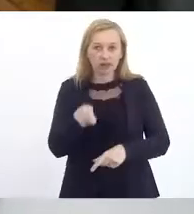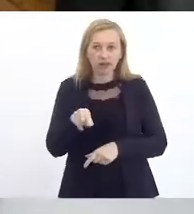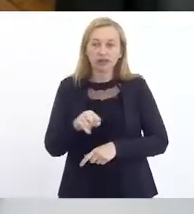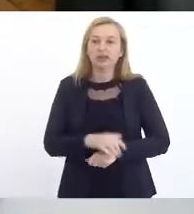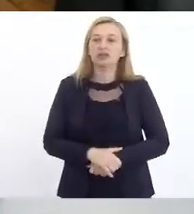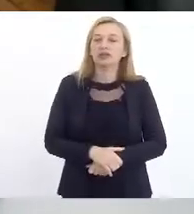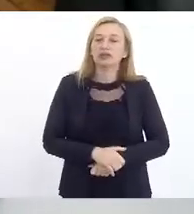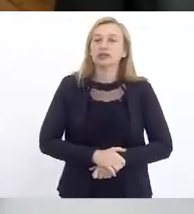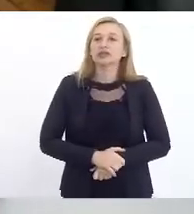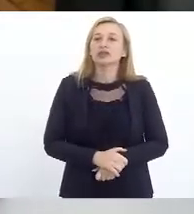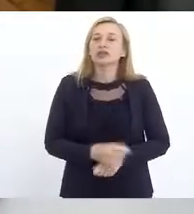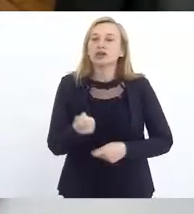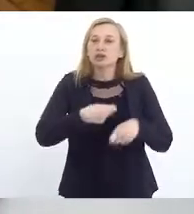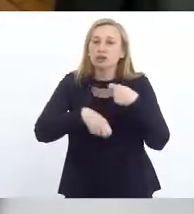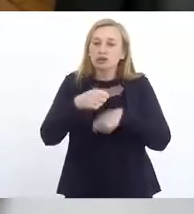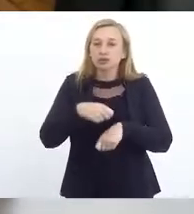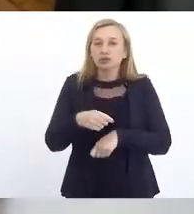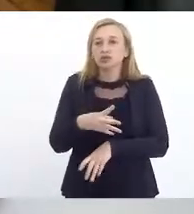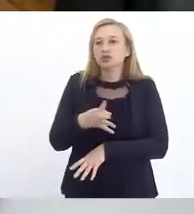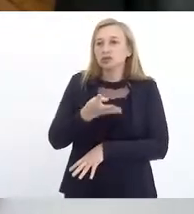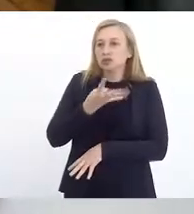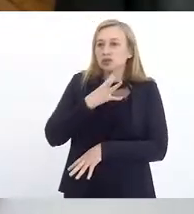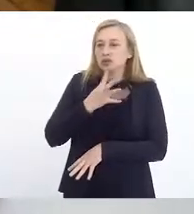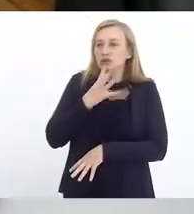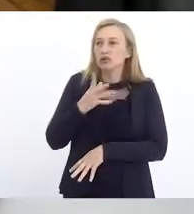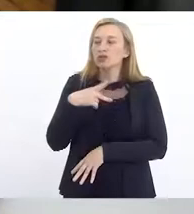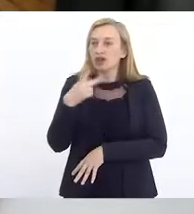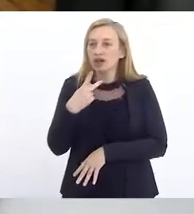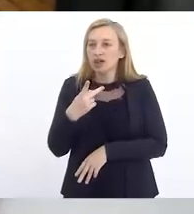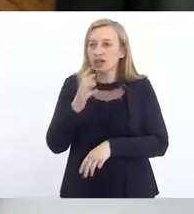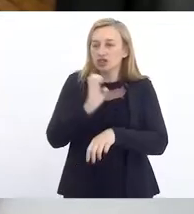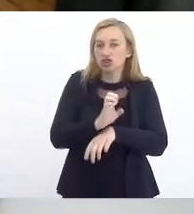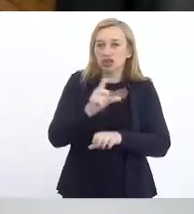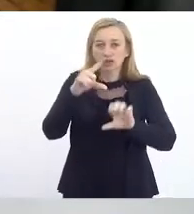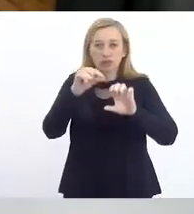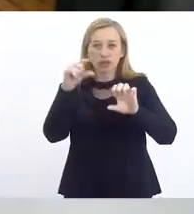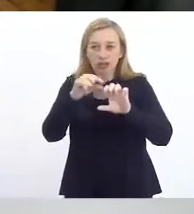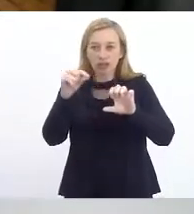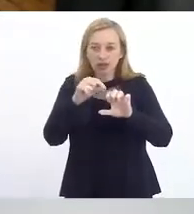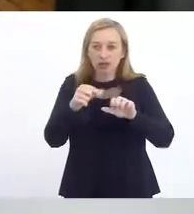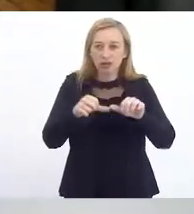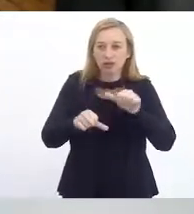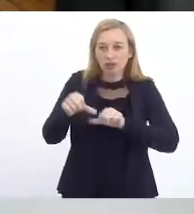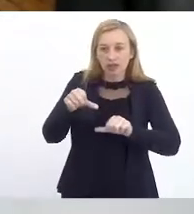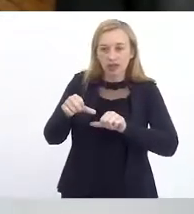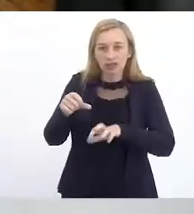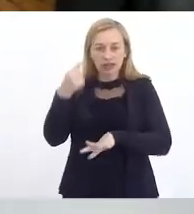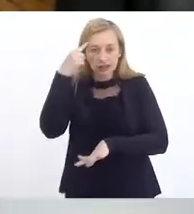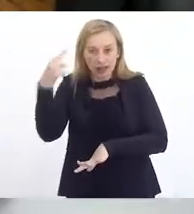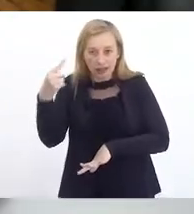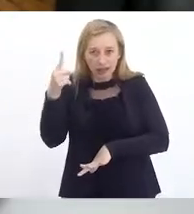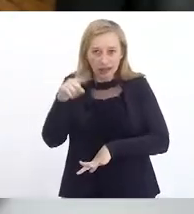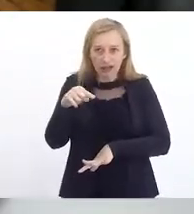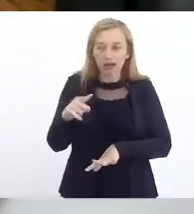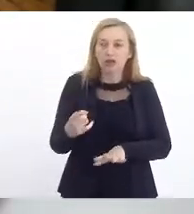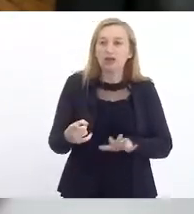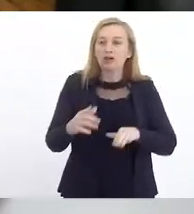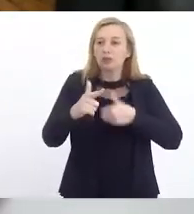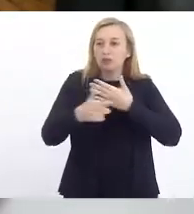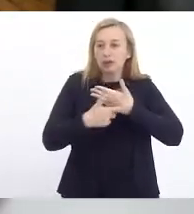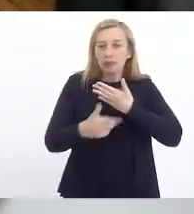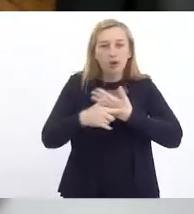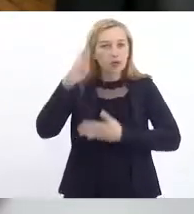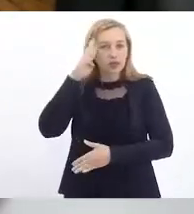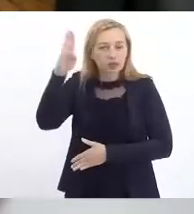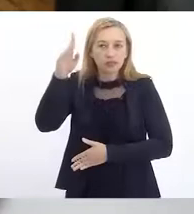Mariana Mazzucato, que é uma economista conhecida, ela vem falar em Estado empreendedor exatamente para inverter essa lógica, colocar que é o papel central